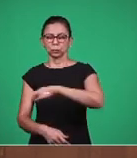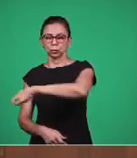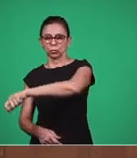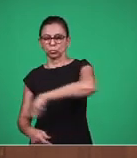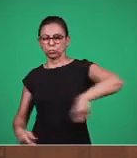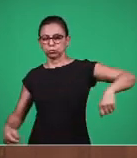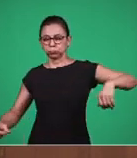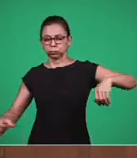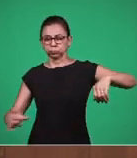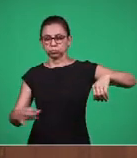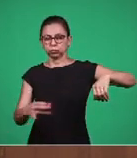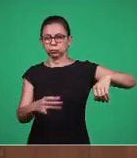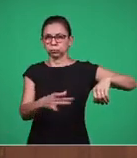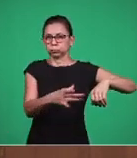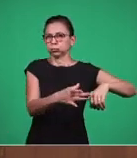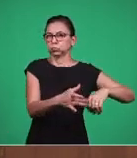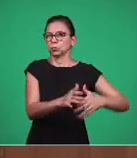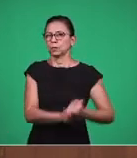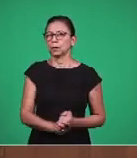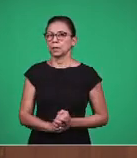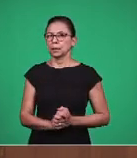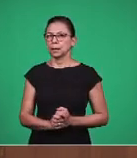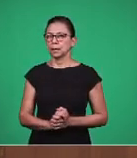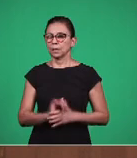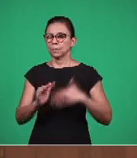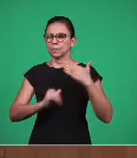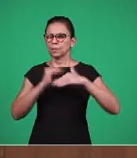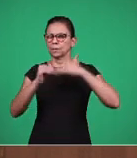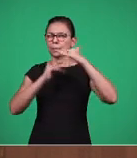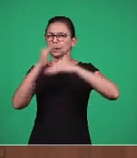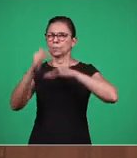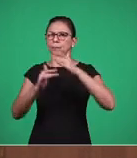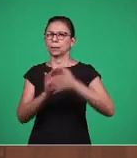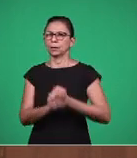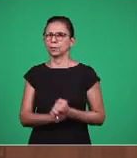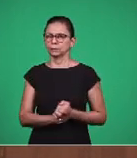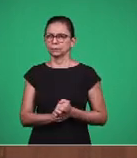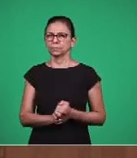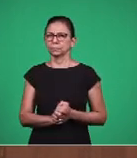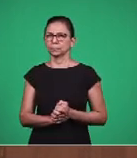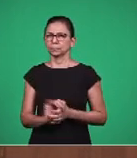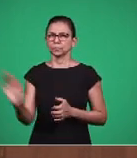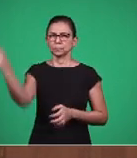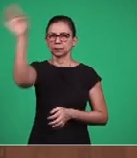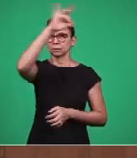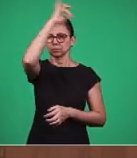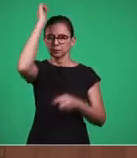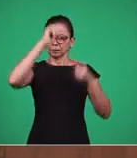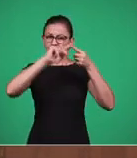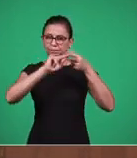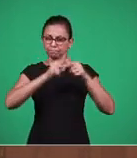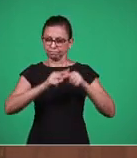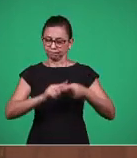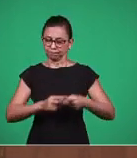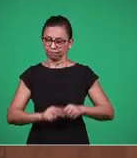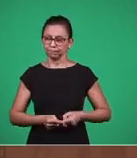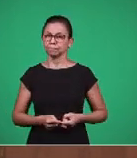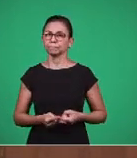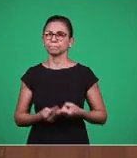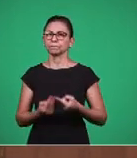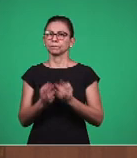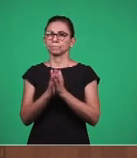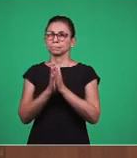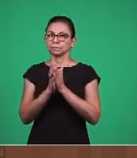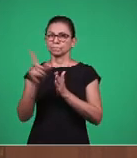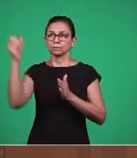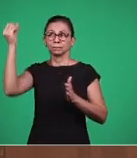movimentando de todos os lados, acertando, ajustando o que é necessário. Palavra revelada. A